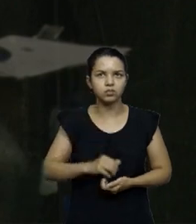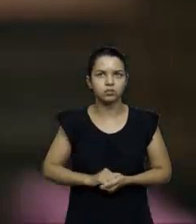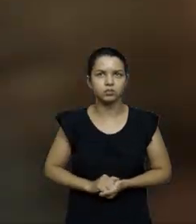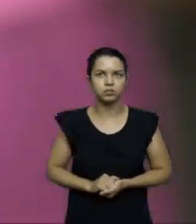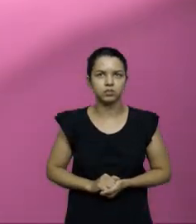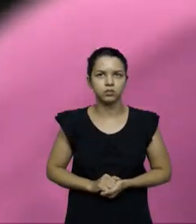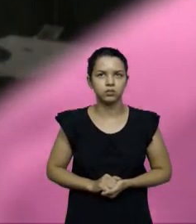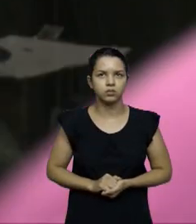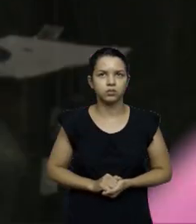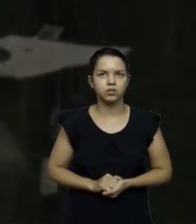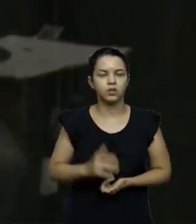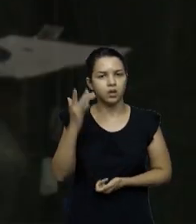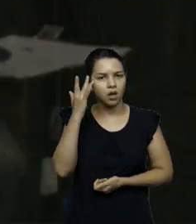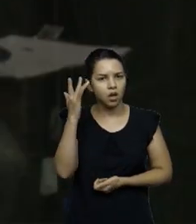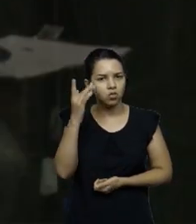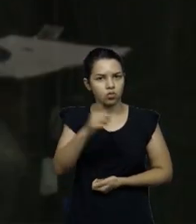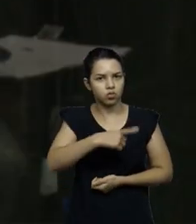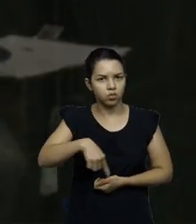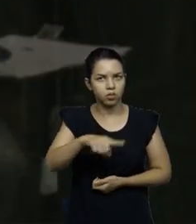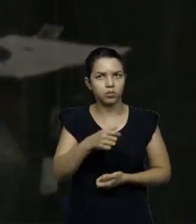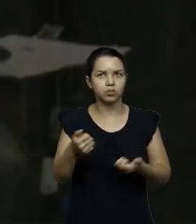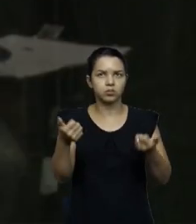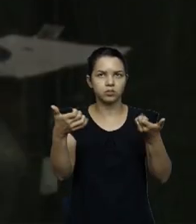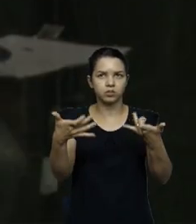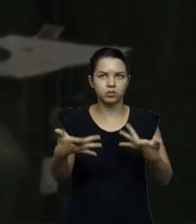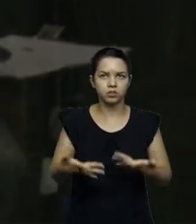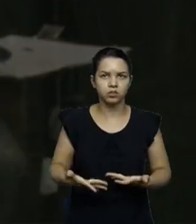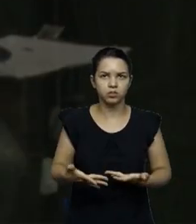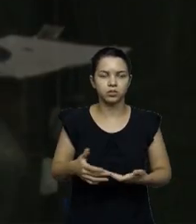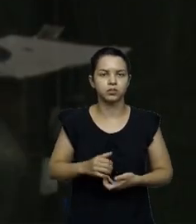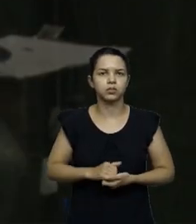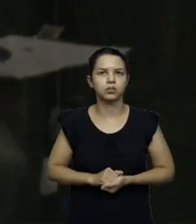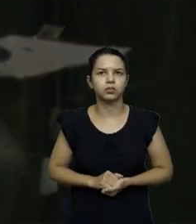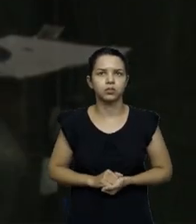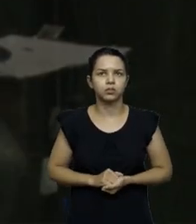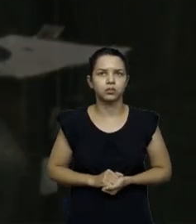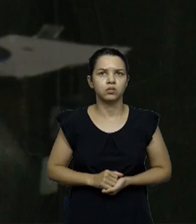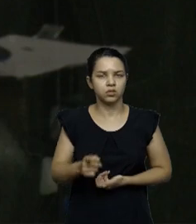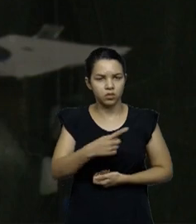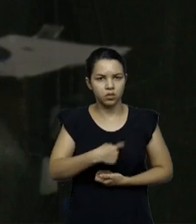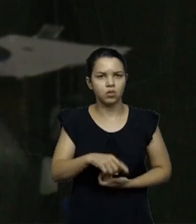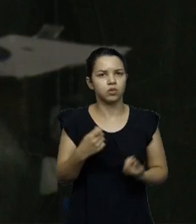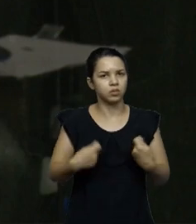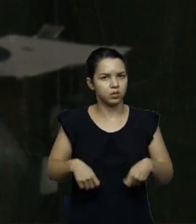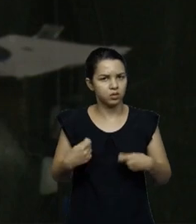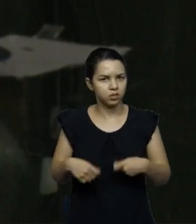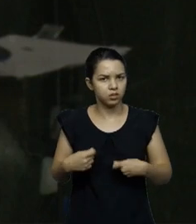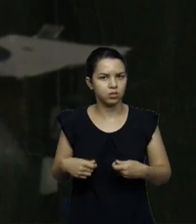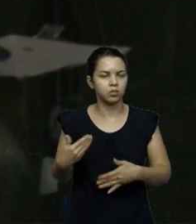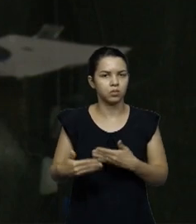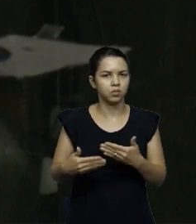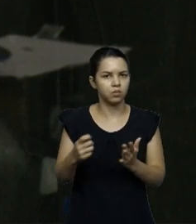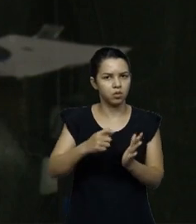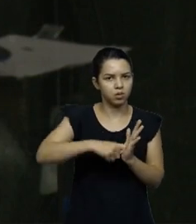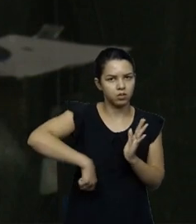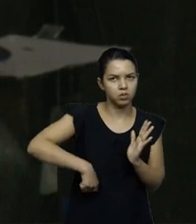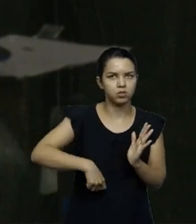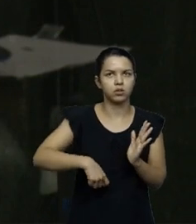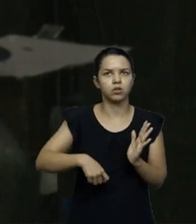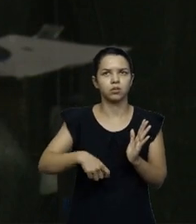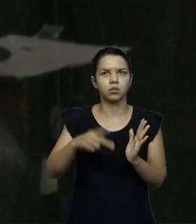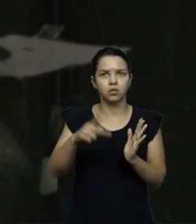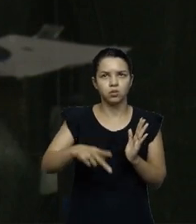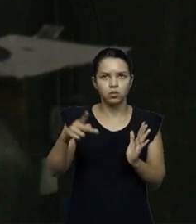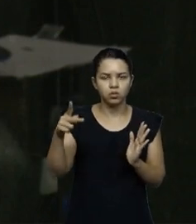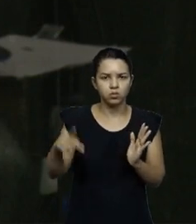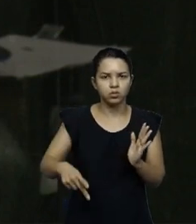acho que quando a gente coloca aqui para o motor é a gente precisa fazer um processo seletivo dos nossos professores